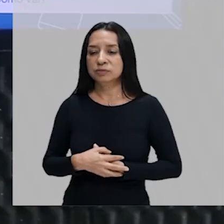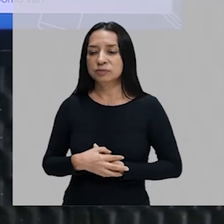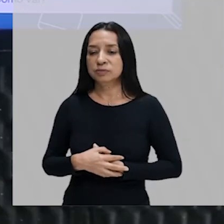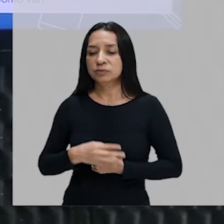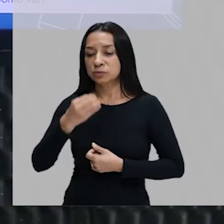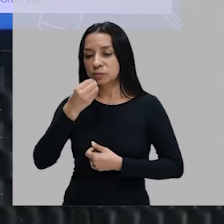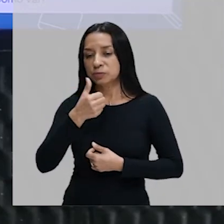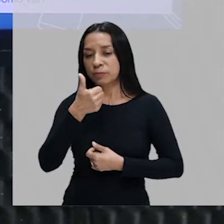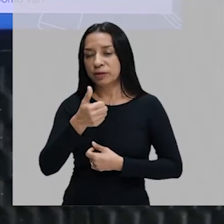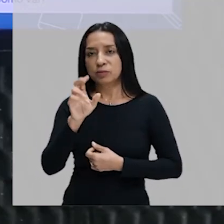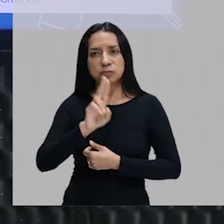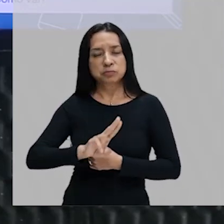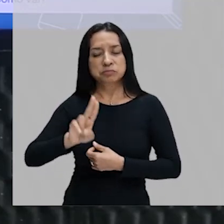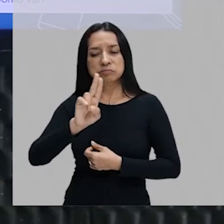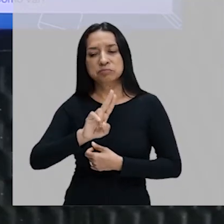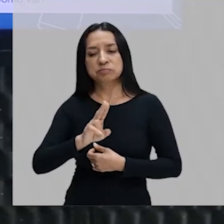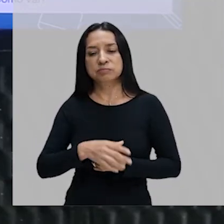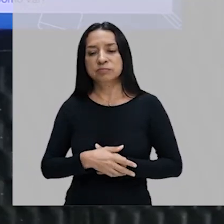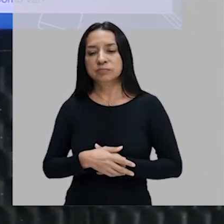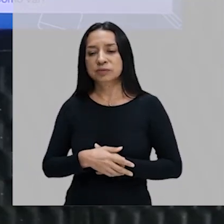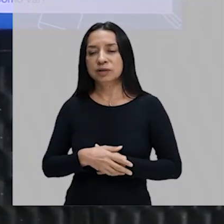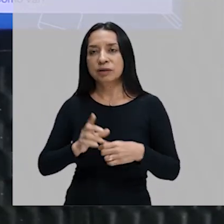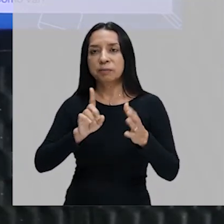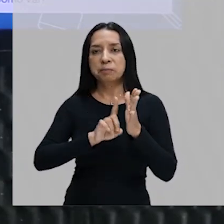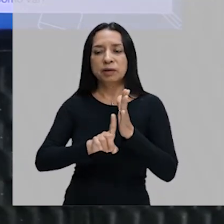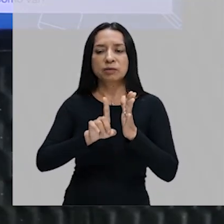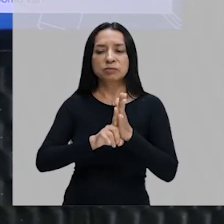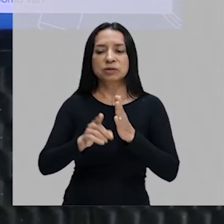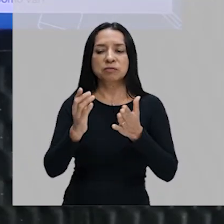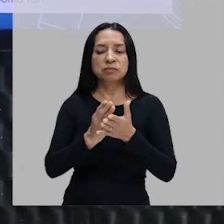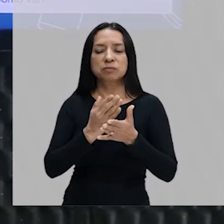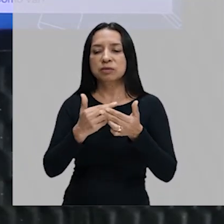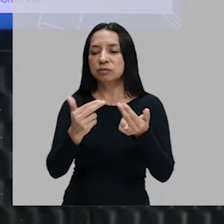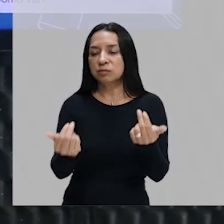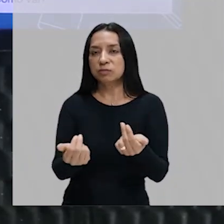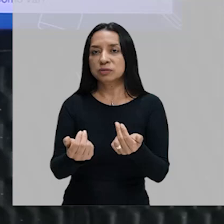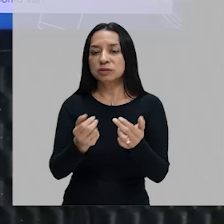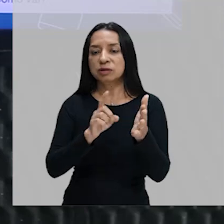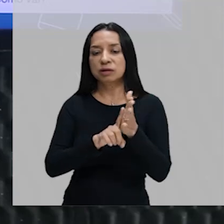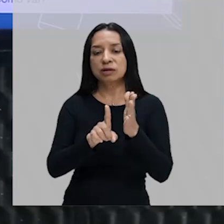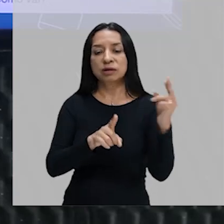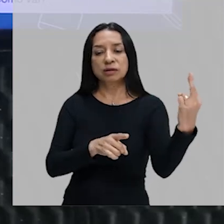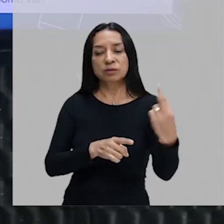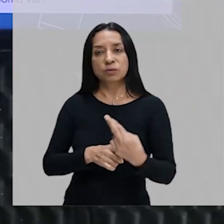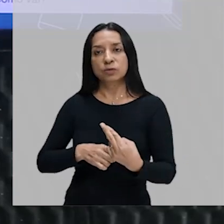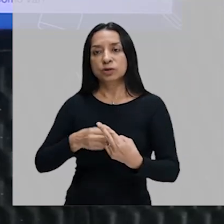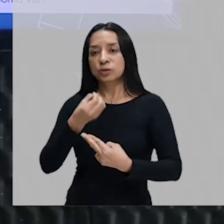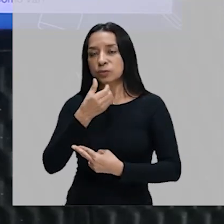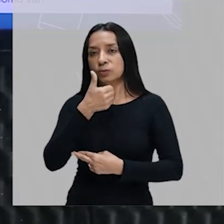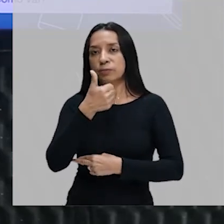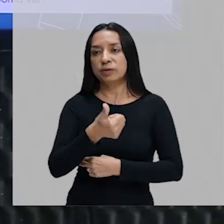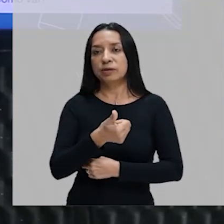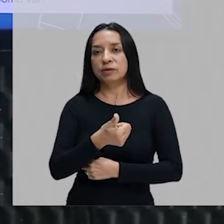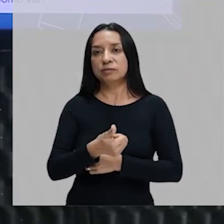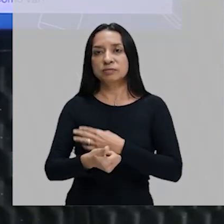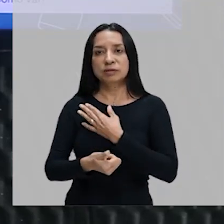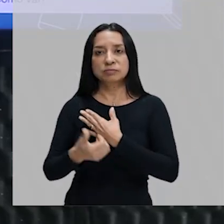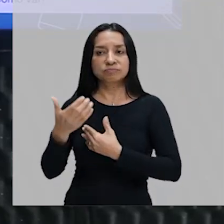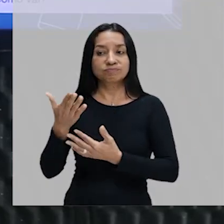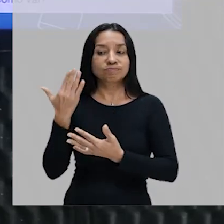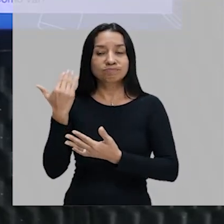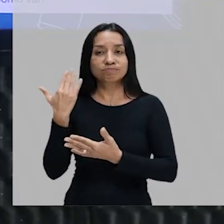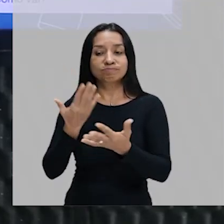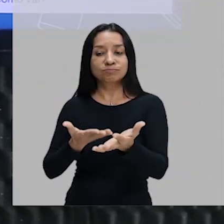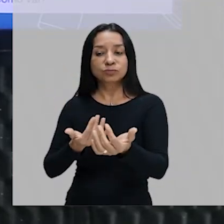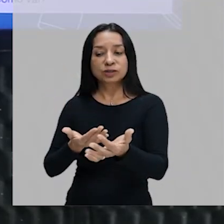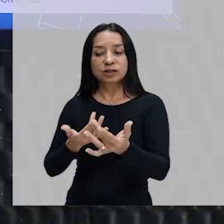estava tudo bem, né? Então, quando alguém perguntava alguma coisa para ele, ele tudo bien, tudo bien. Então, eu era adolescente, foi